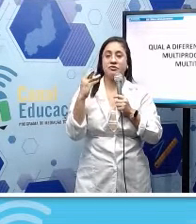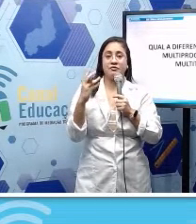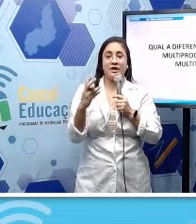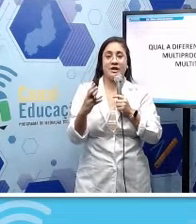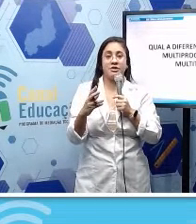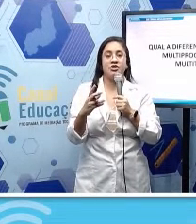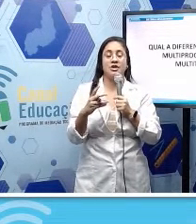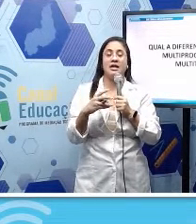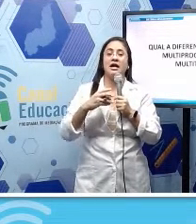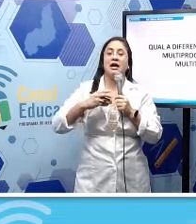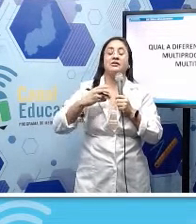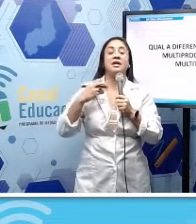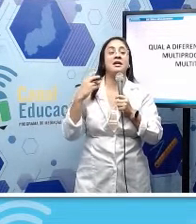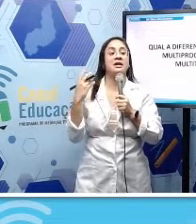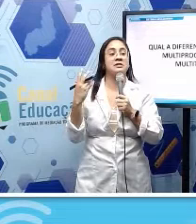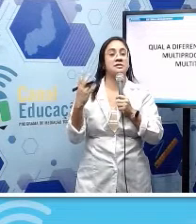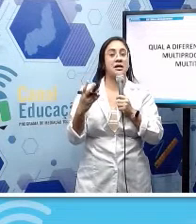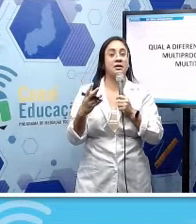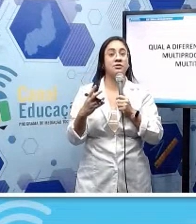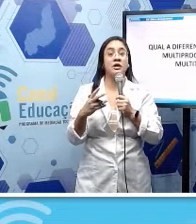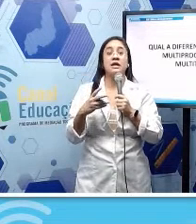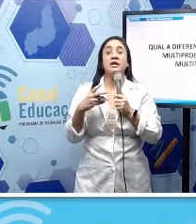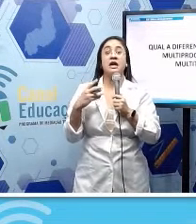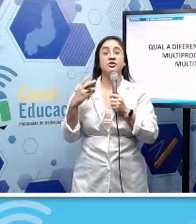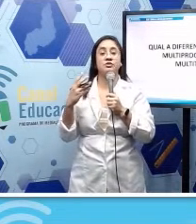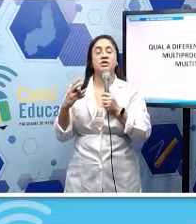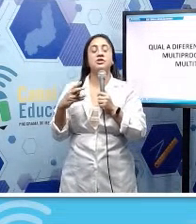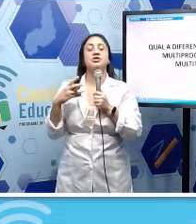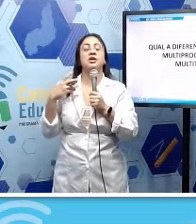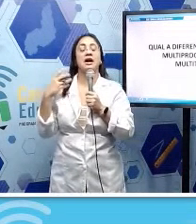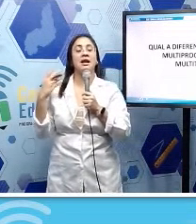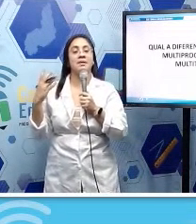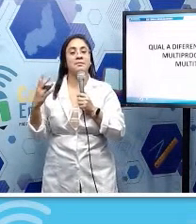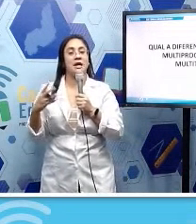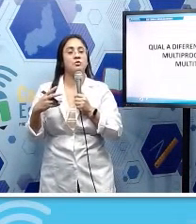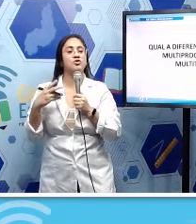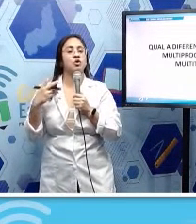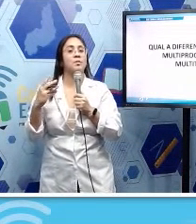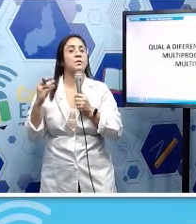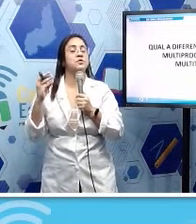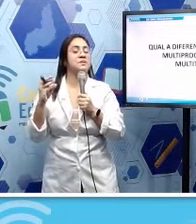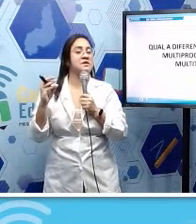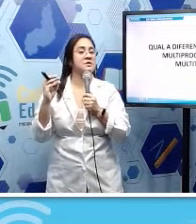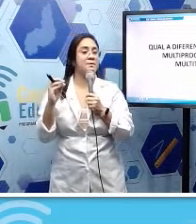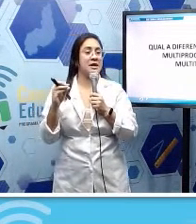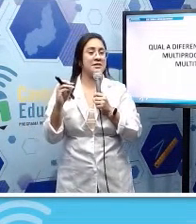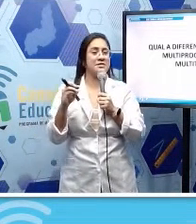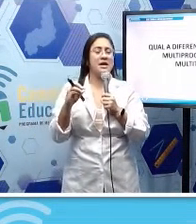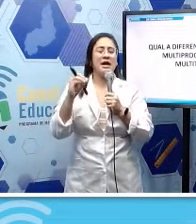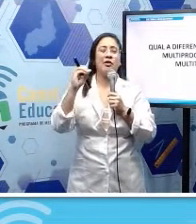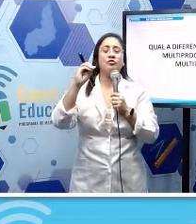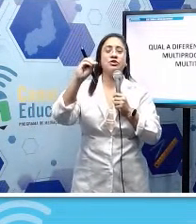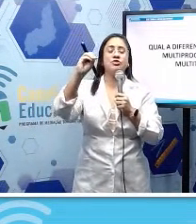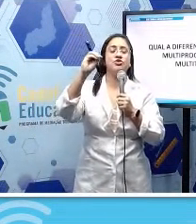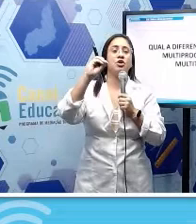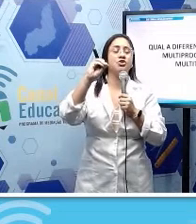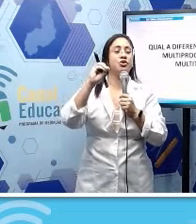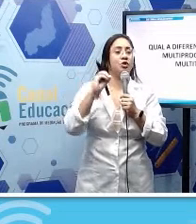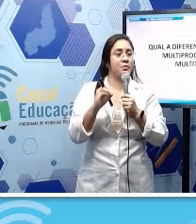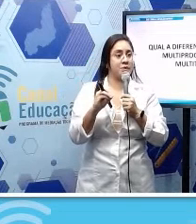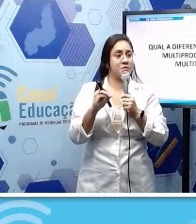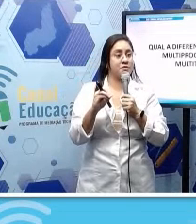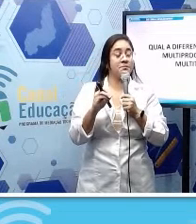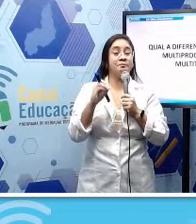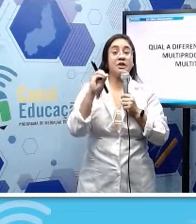um vídeo diferente, né? Até engraçado, que ajuda a gente a relembrar os tópicos principais. É um vídeo só